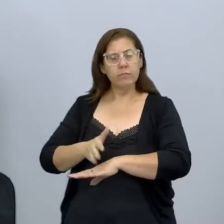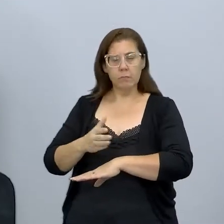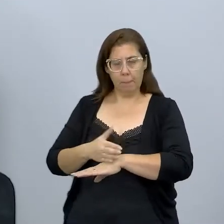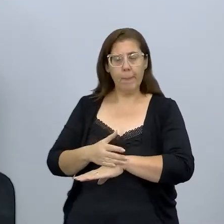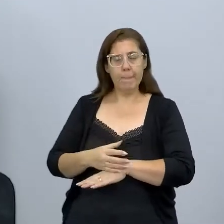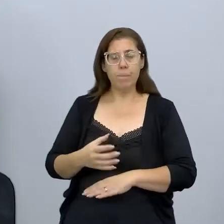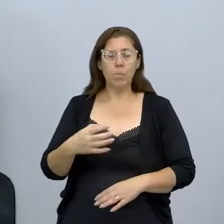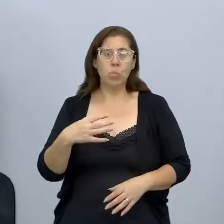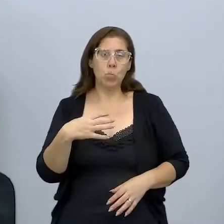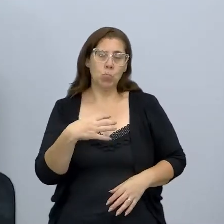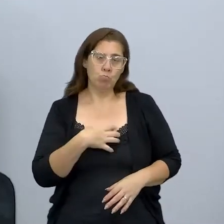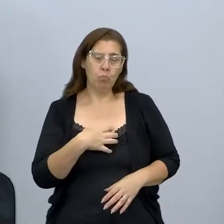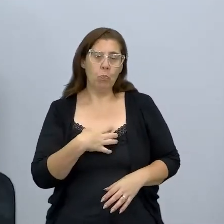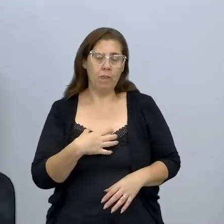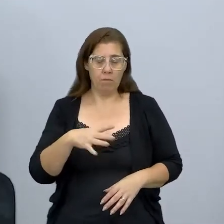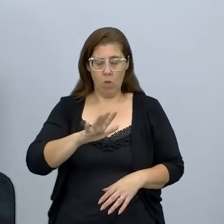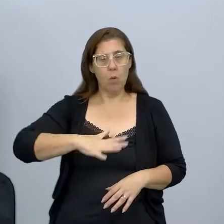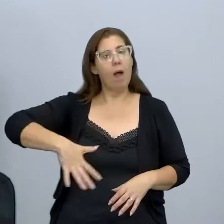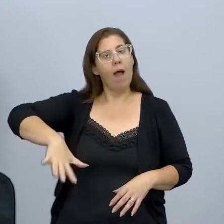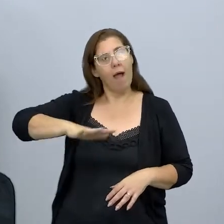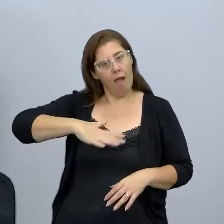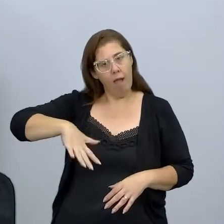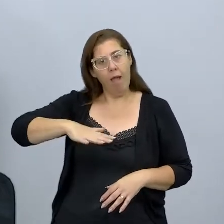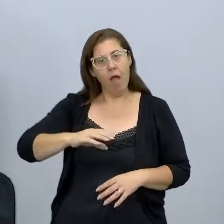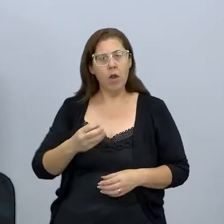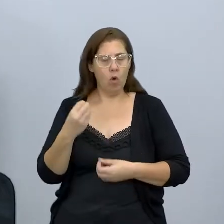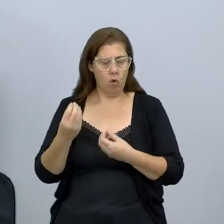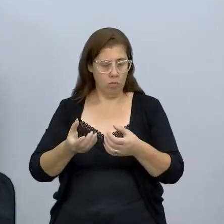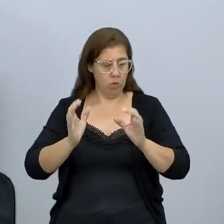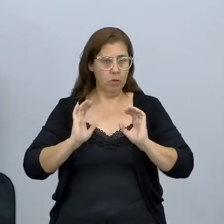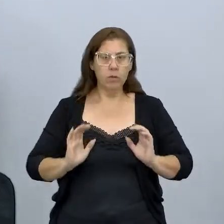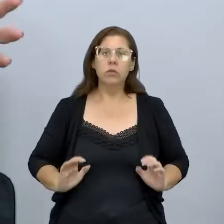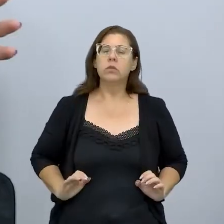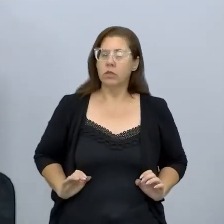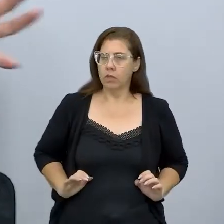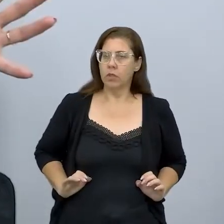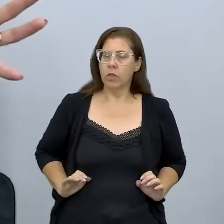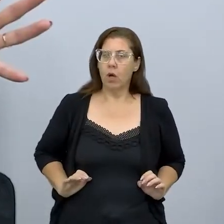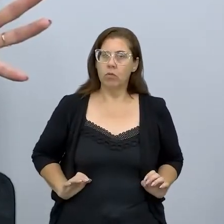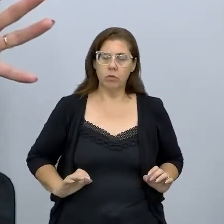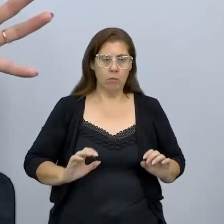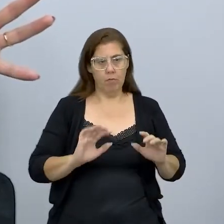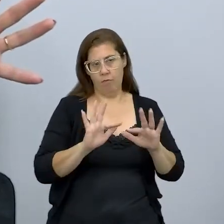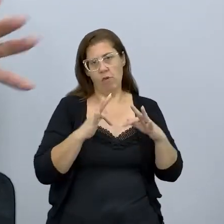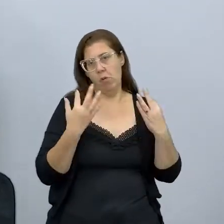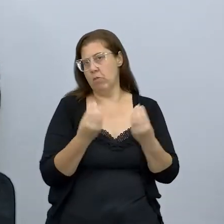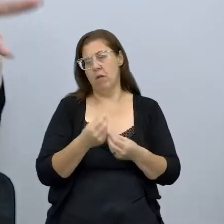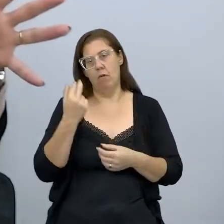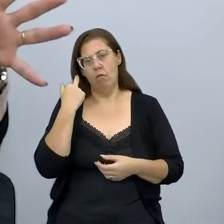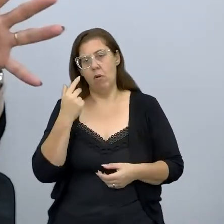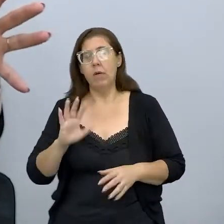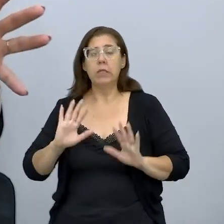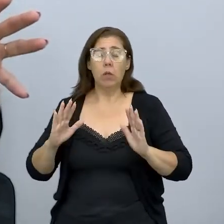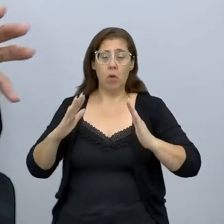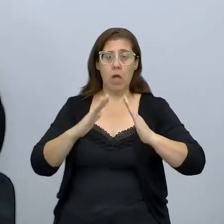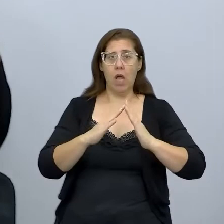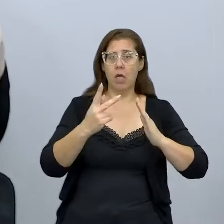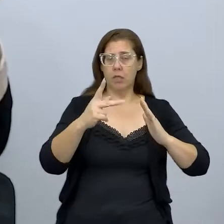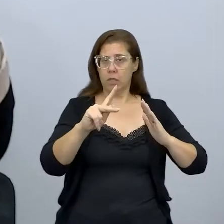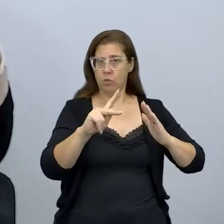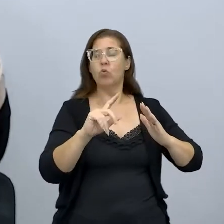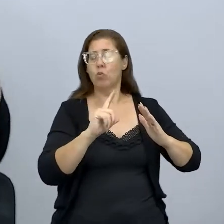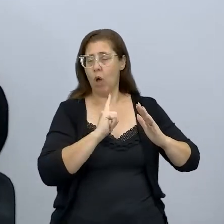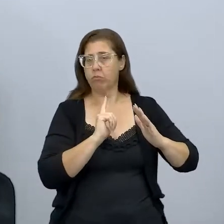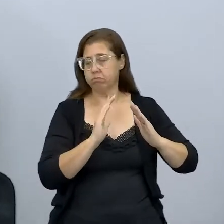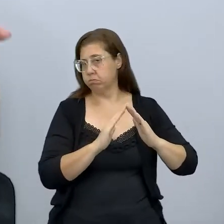uma situação de ambiente como cidadão de uma família comum aí. Tá certo? Então, na sua casa, por exemplo, lá na